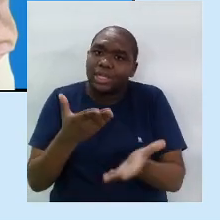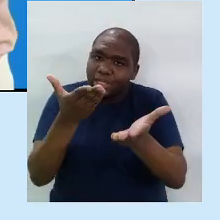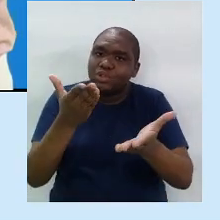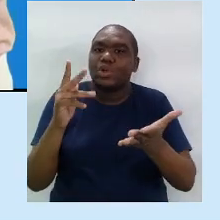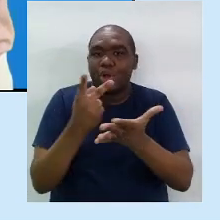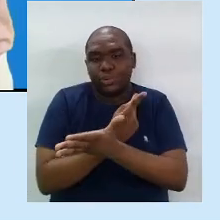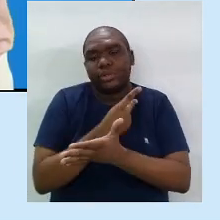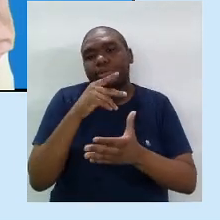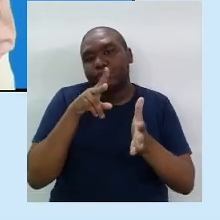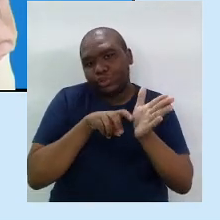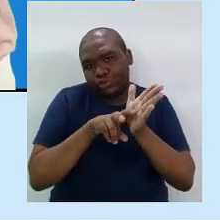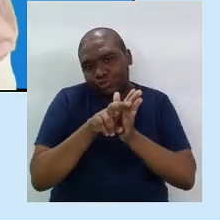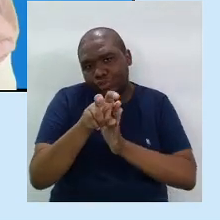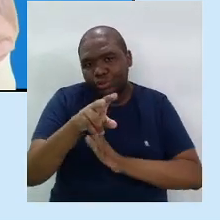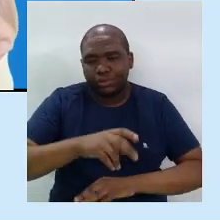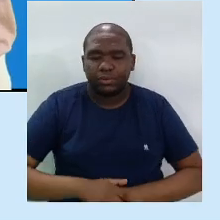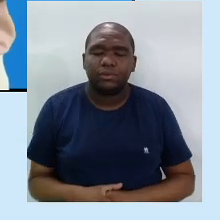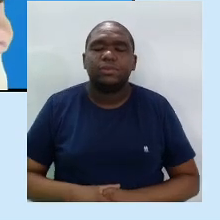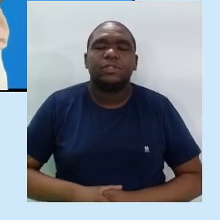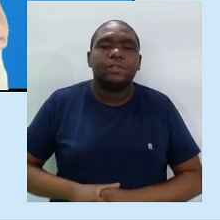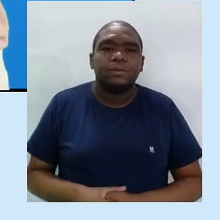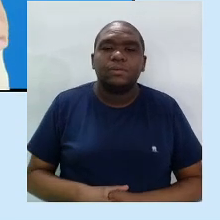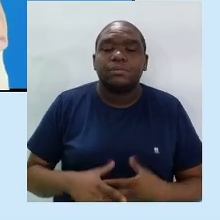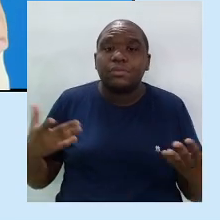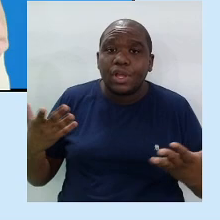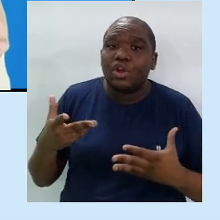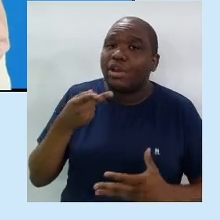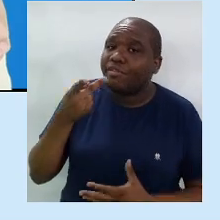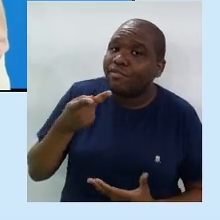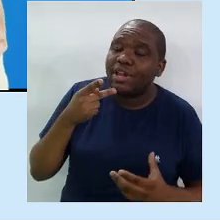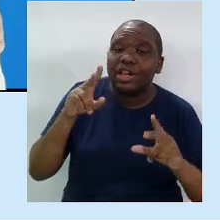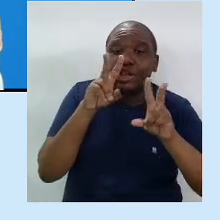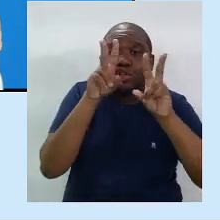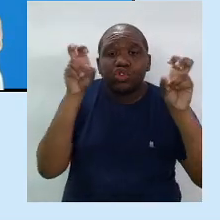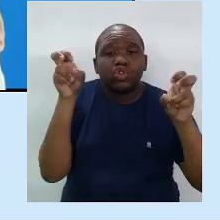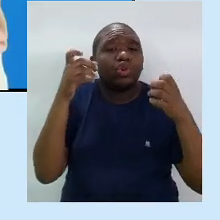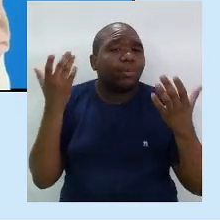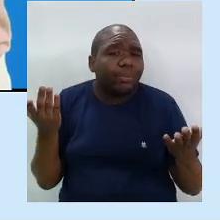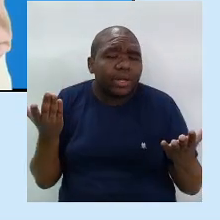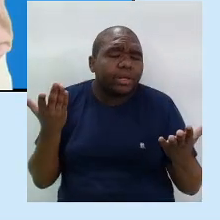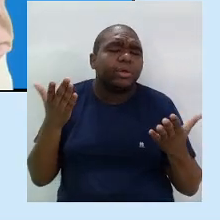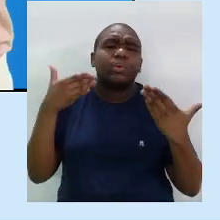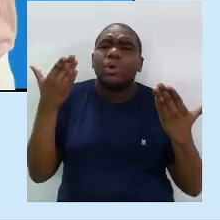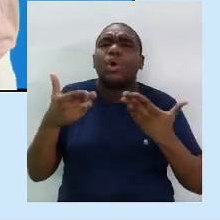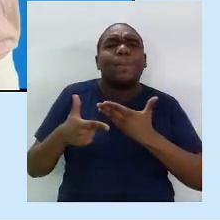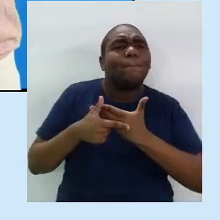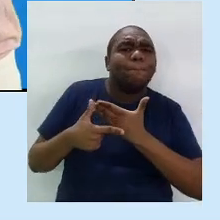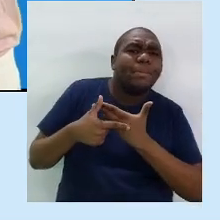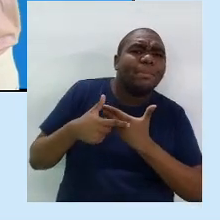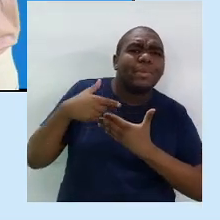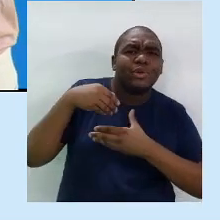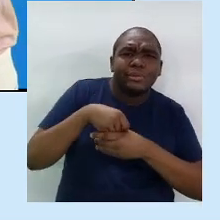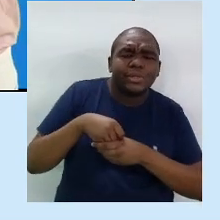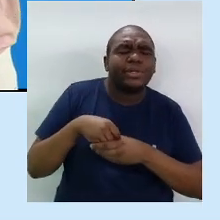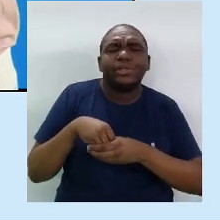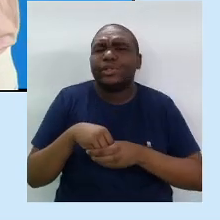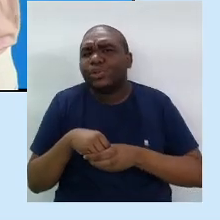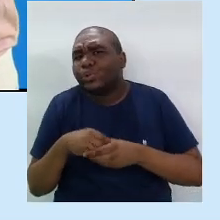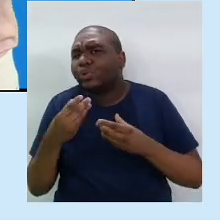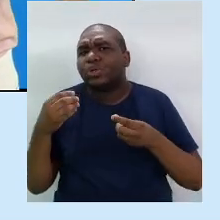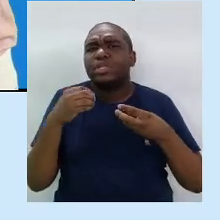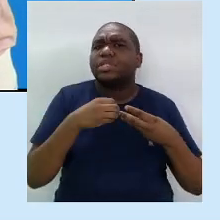com o vírus. Bom, bora agora falar sobre a função da célula. Já que eu falei aqui